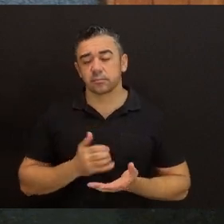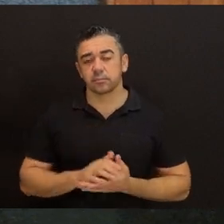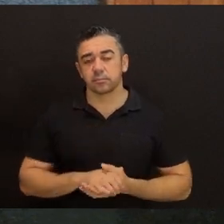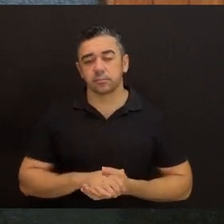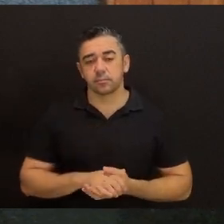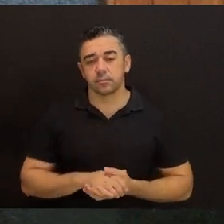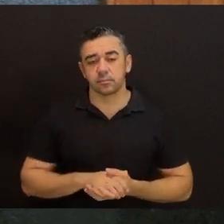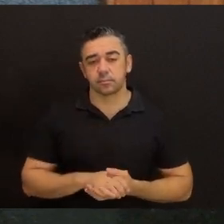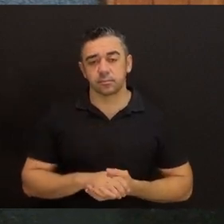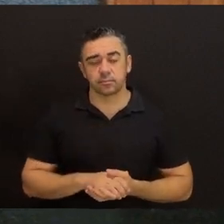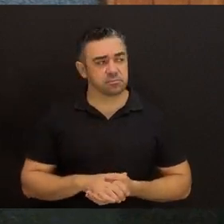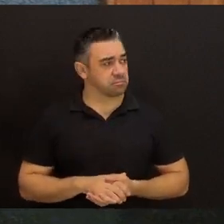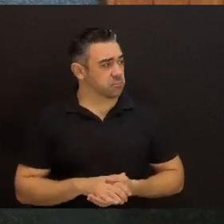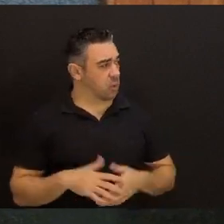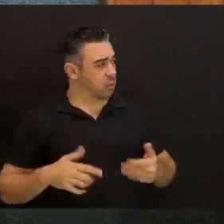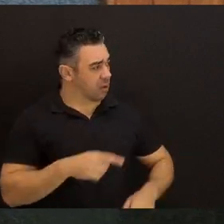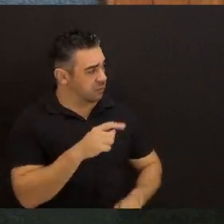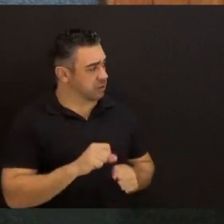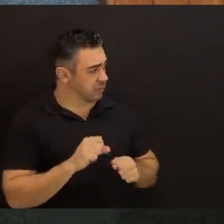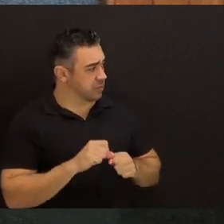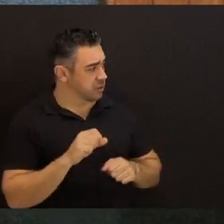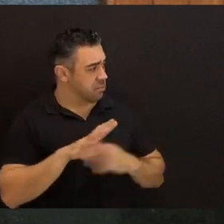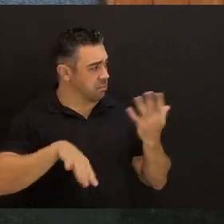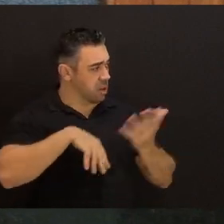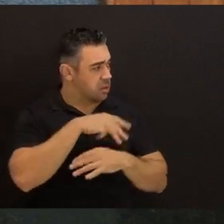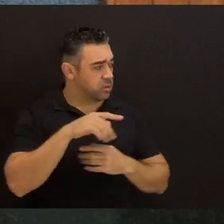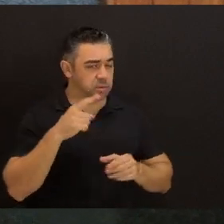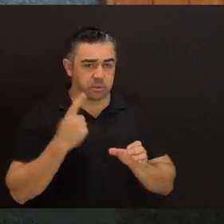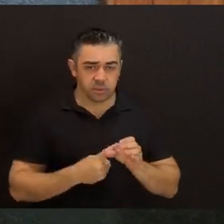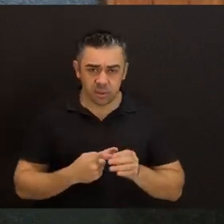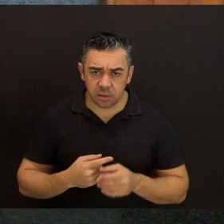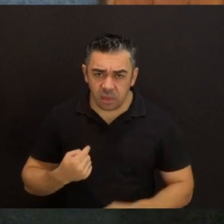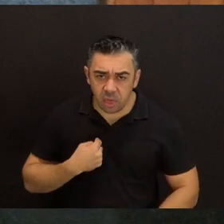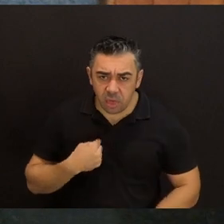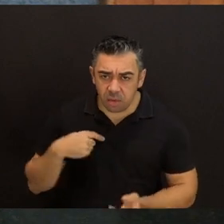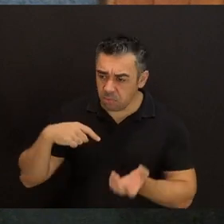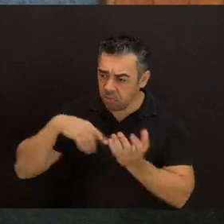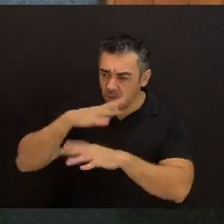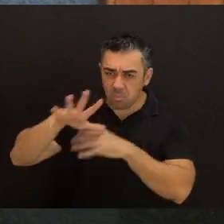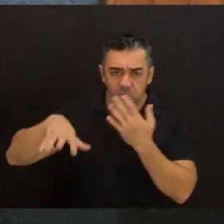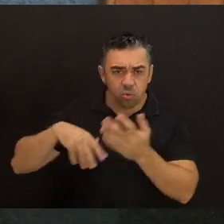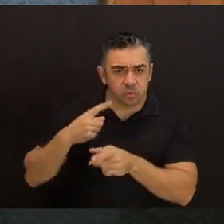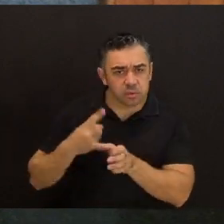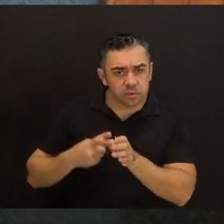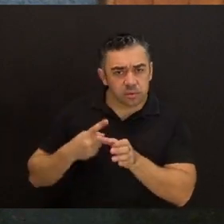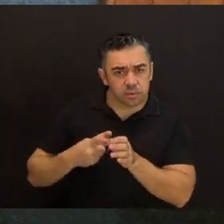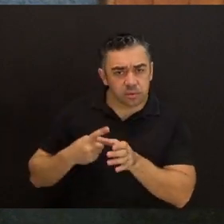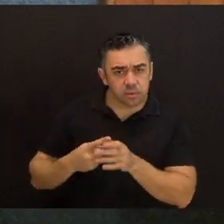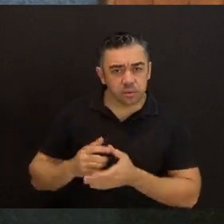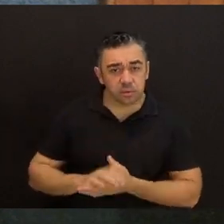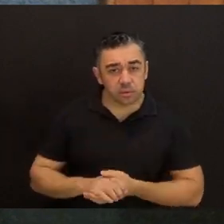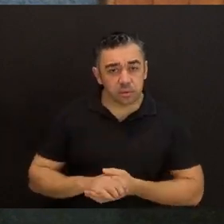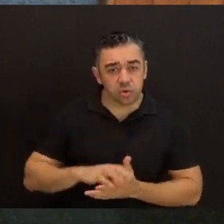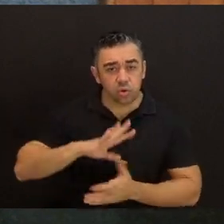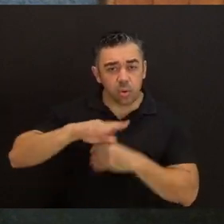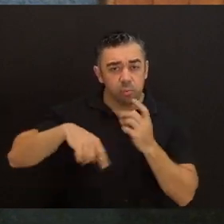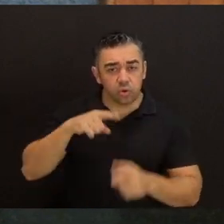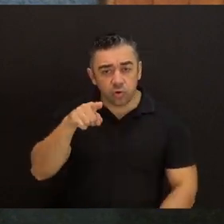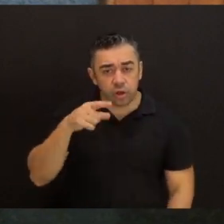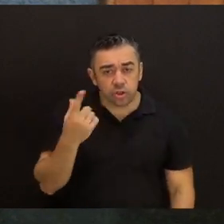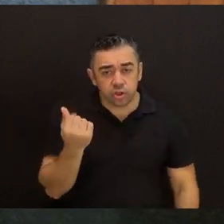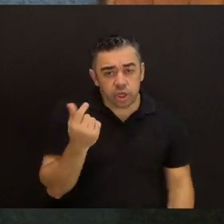você tá causando tumulto na cidade tumulto Tu muda o que estão fazendo com dinheiro